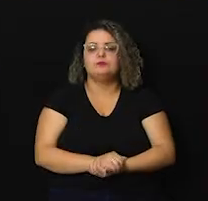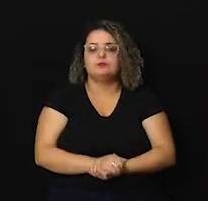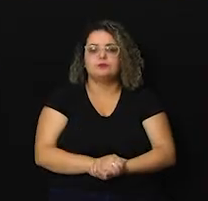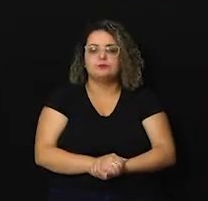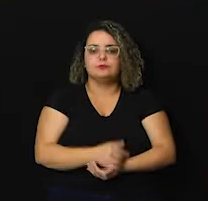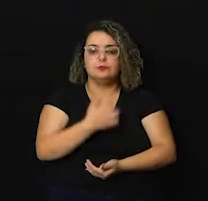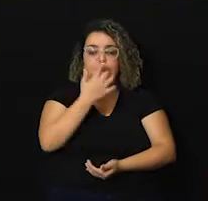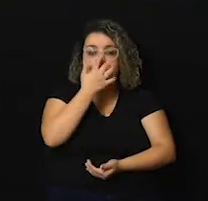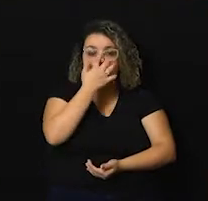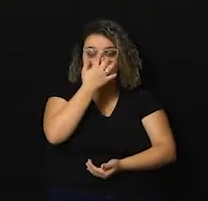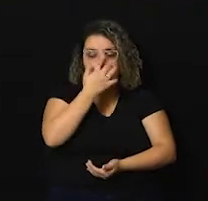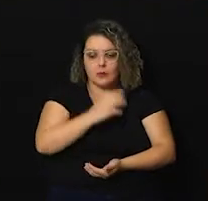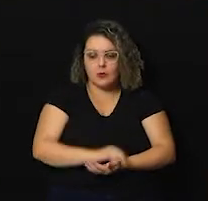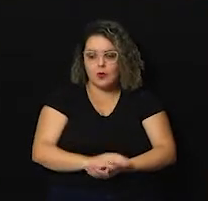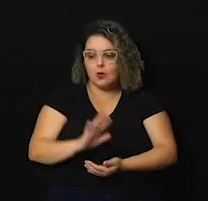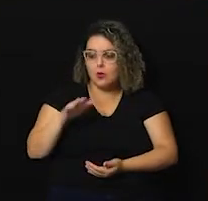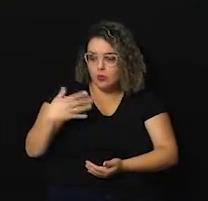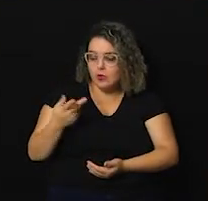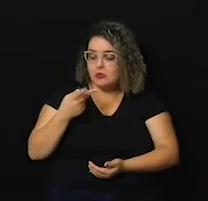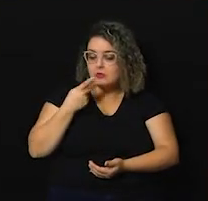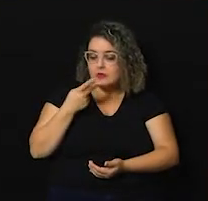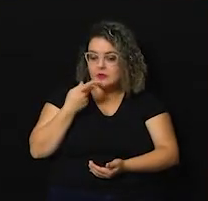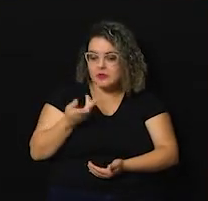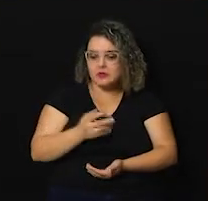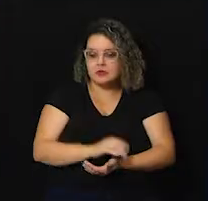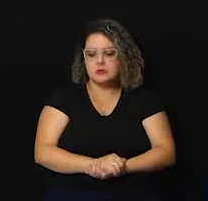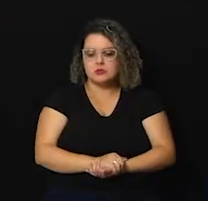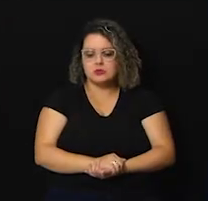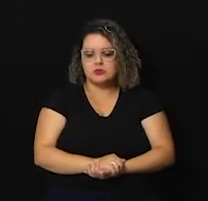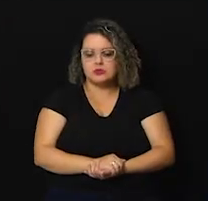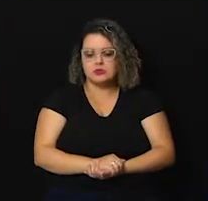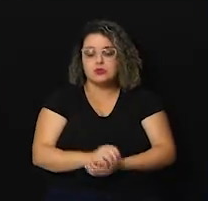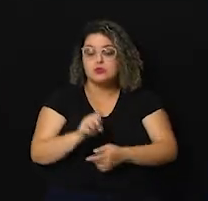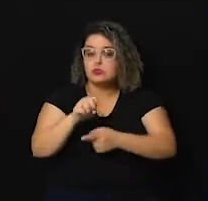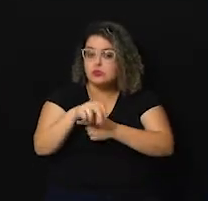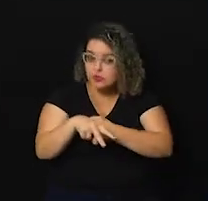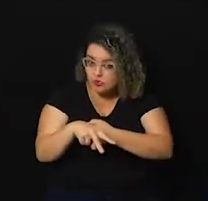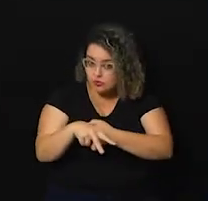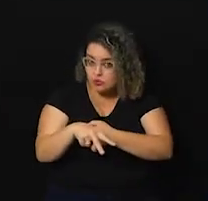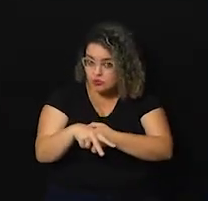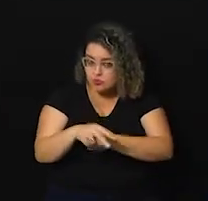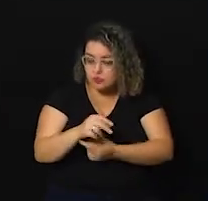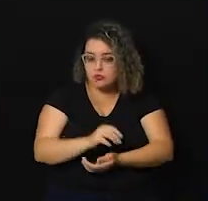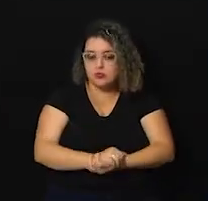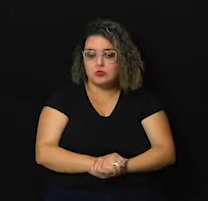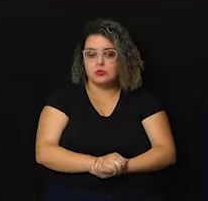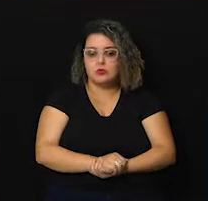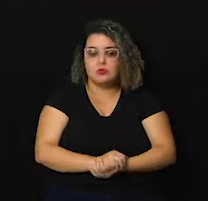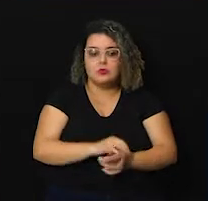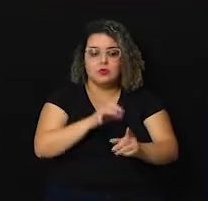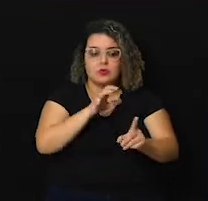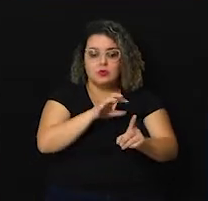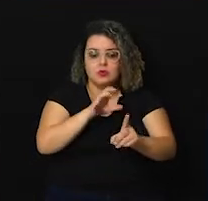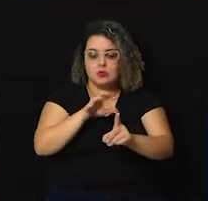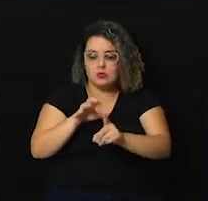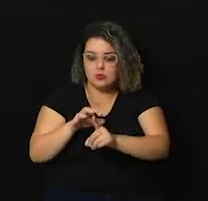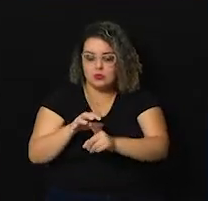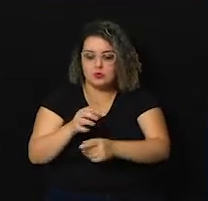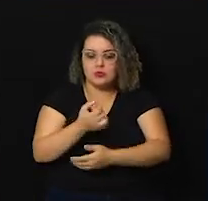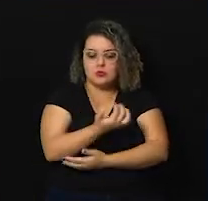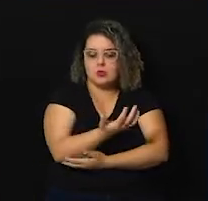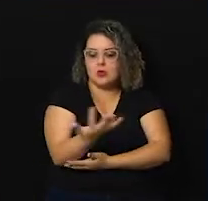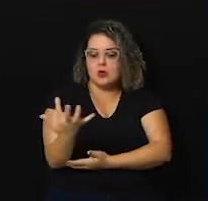Quando a gente fala, como o senhor mesmo mencionou, olha, os agrotóxicos, eles afetam